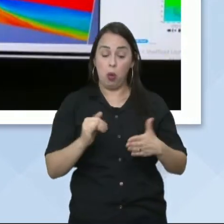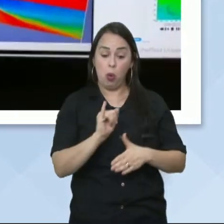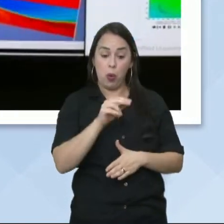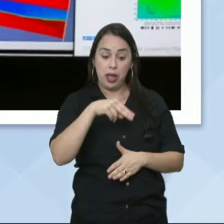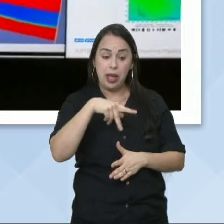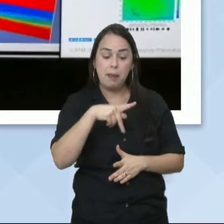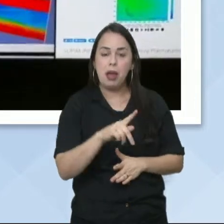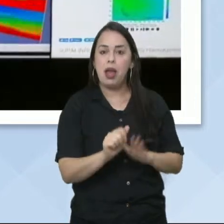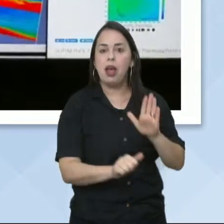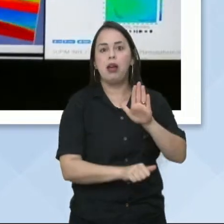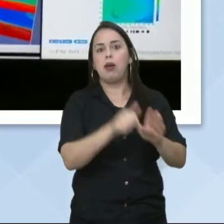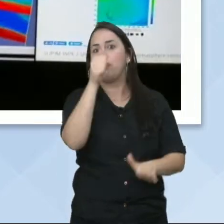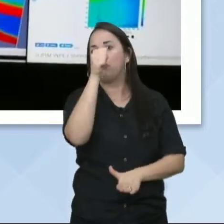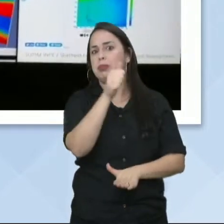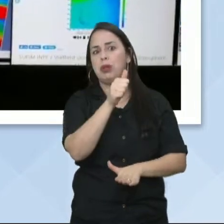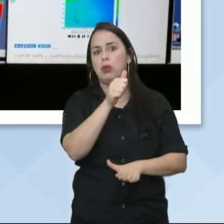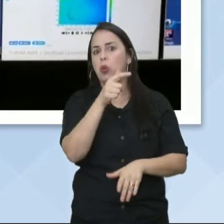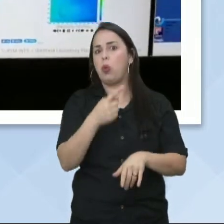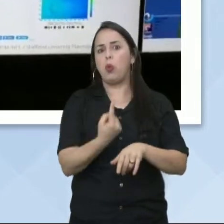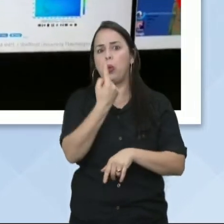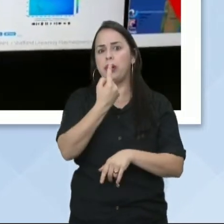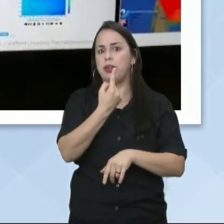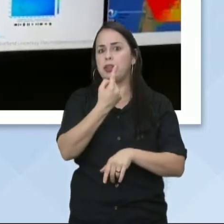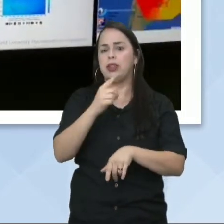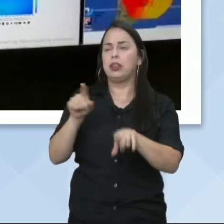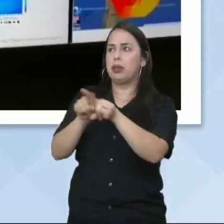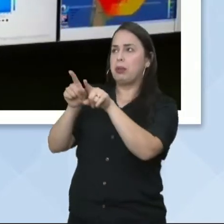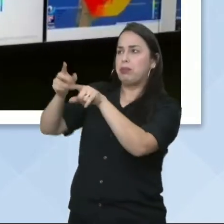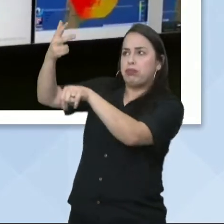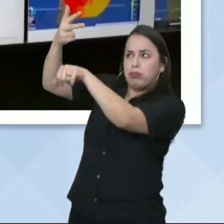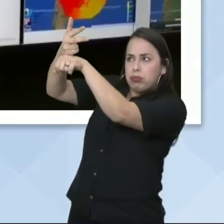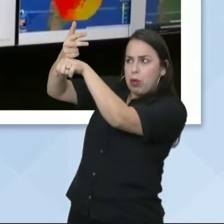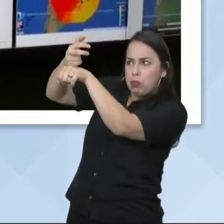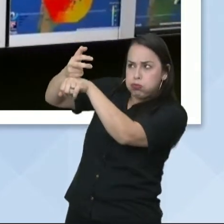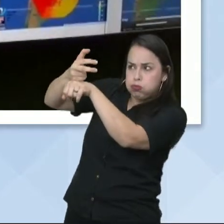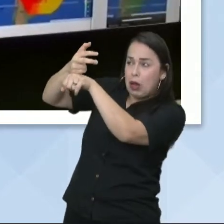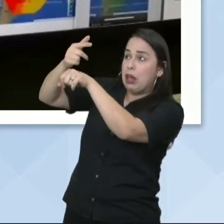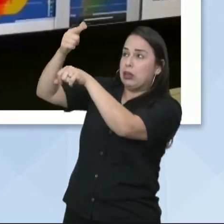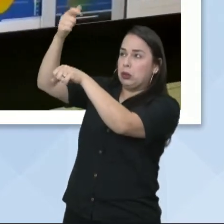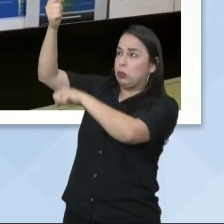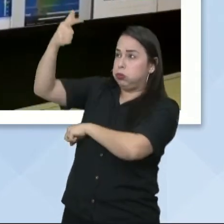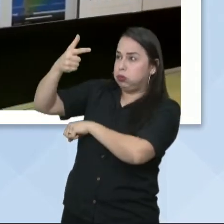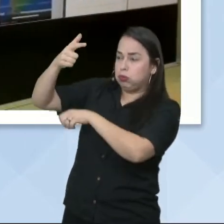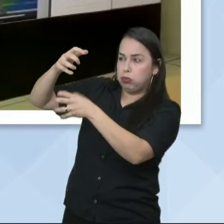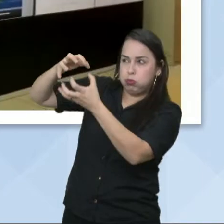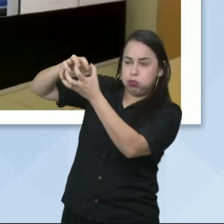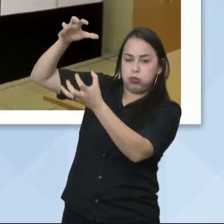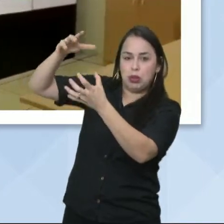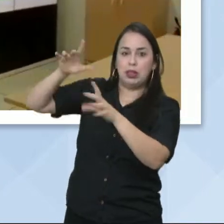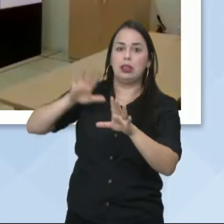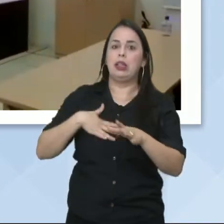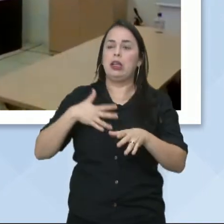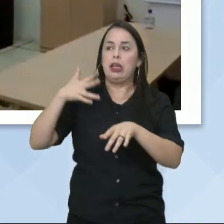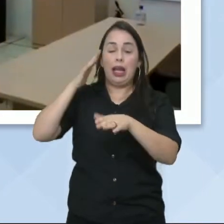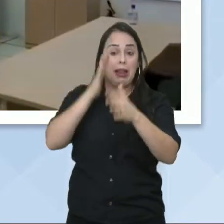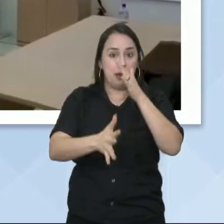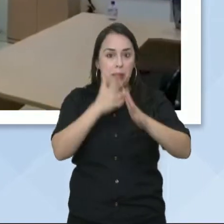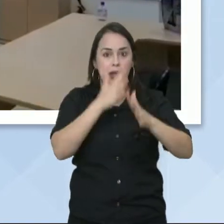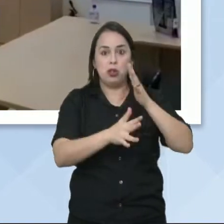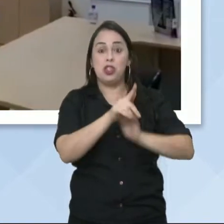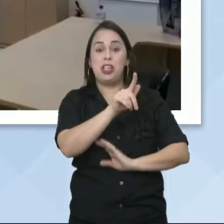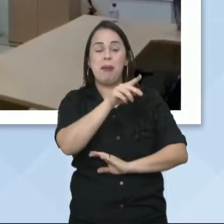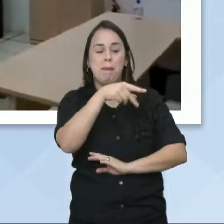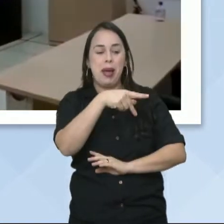mundo que tem esse monitoramento de explosões solares, que aí interfere no GPS, interfere